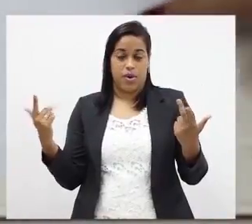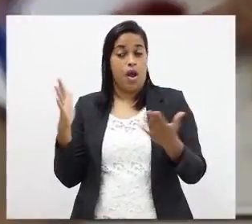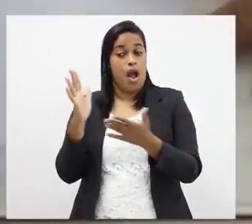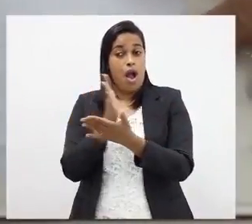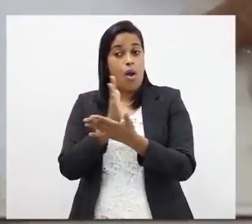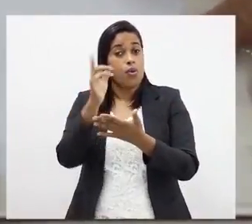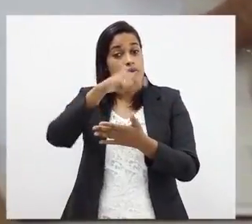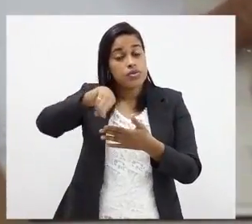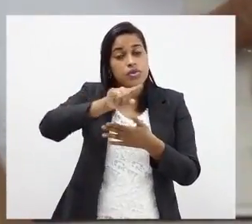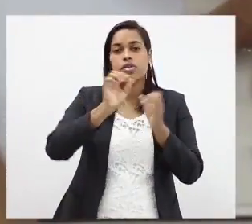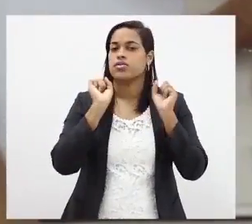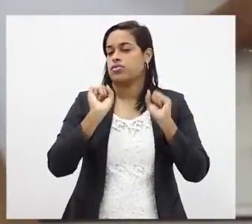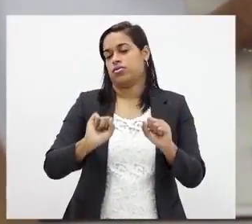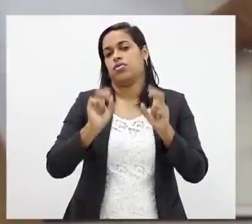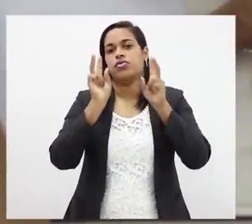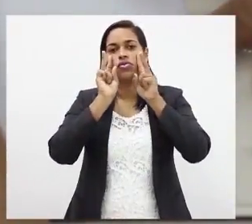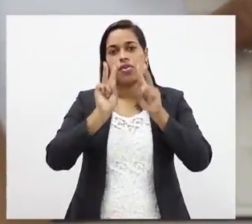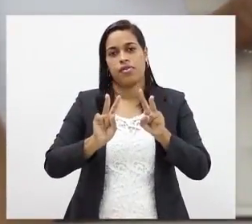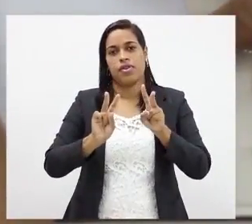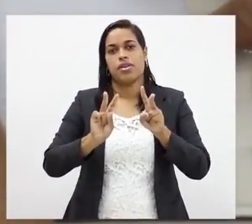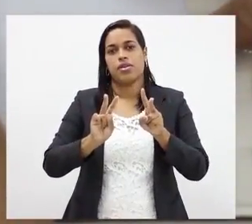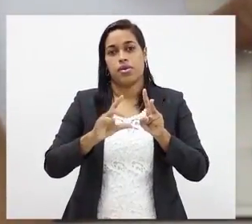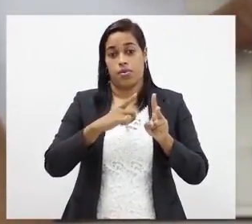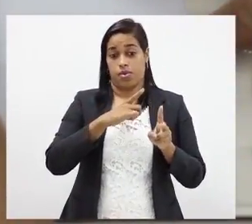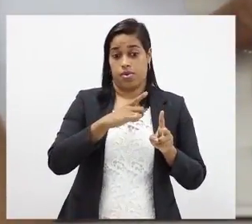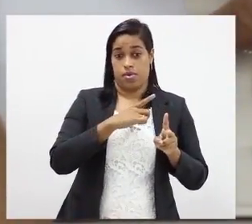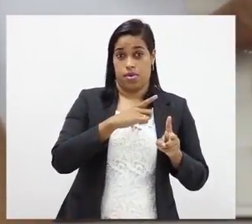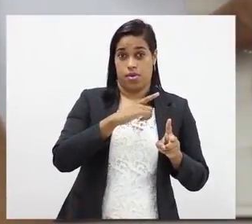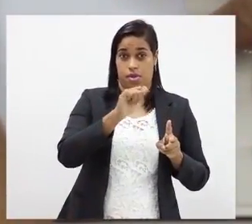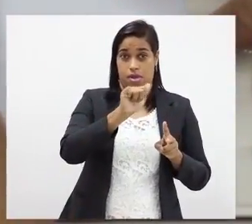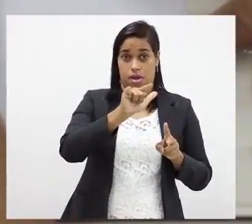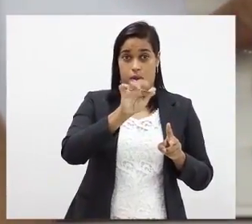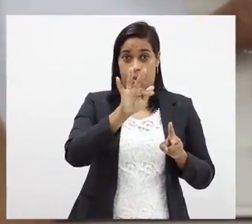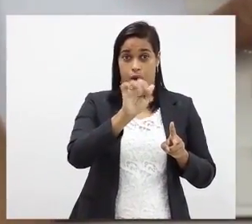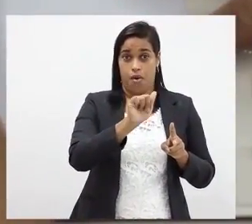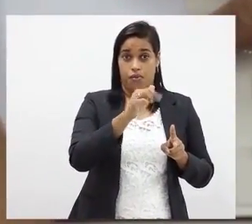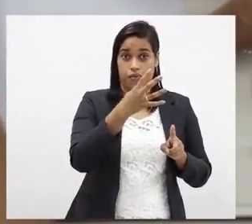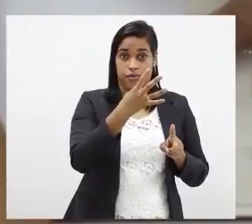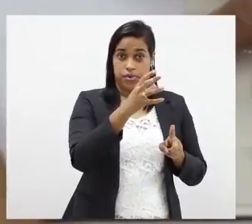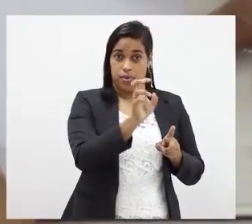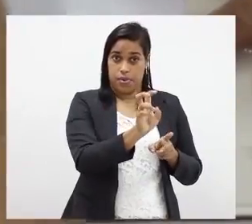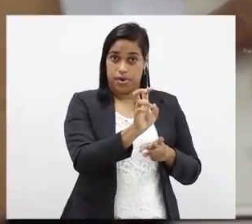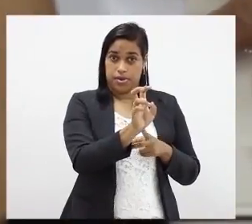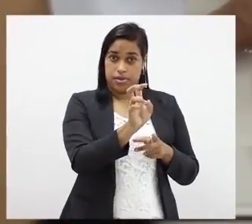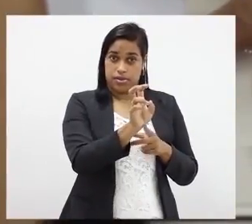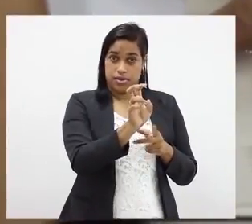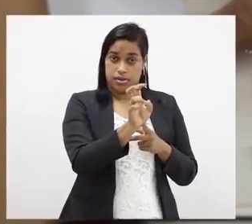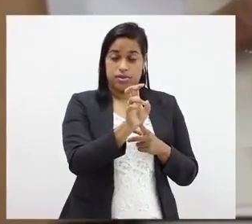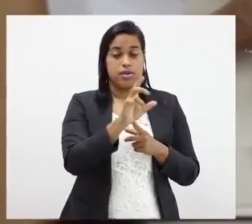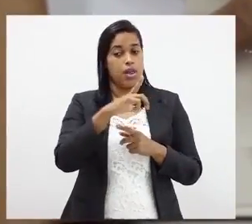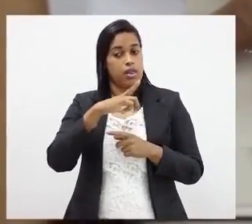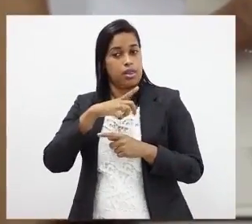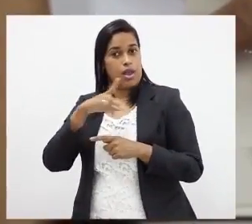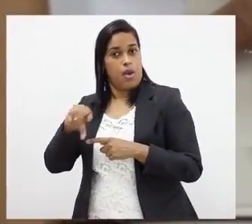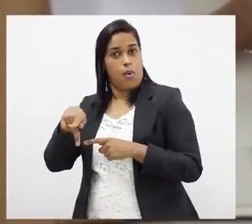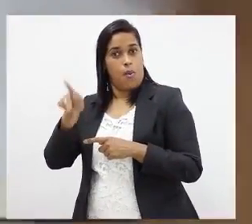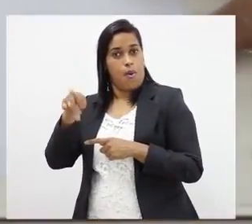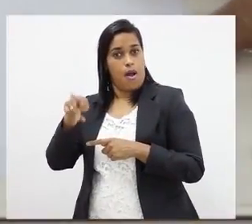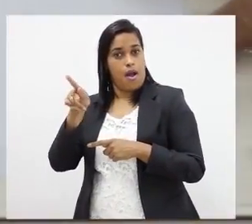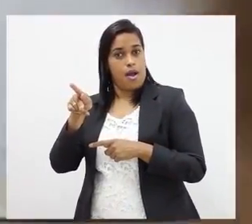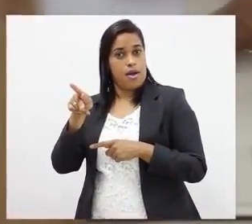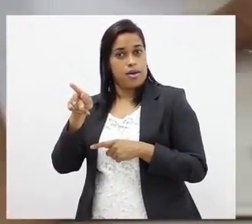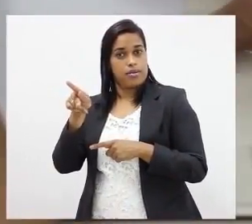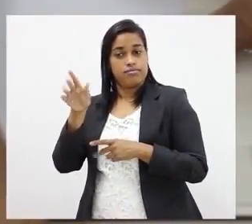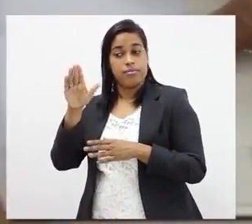Alguns de vocês podem ter visto isso. Quando eu tenho um alfa de 45, eu tenho um K de